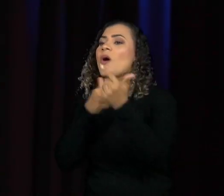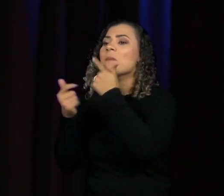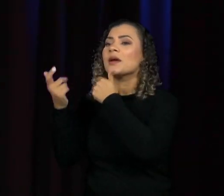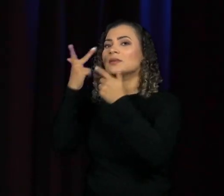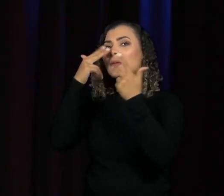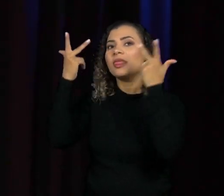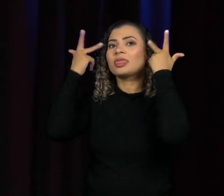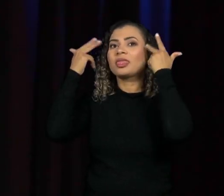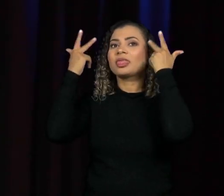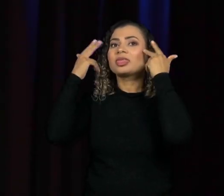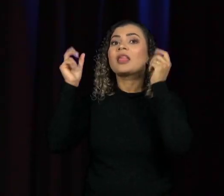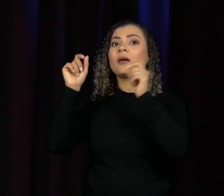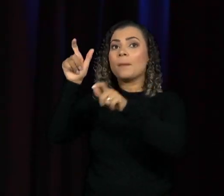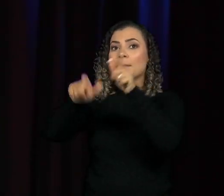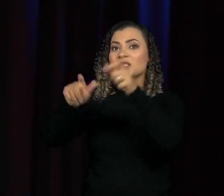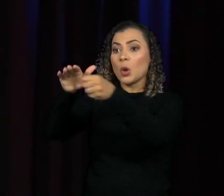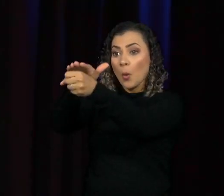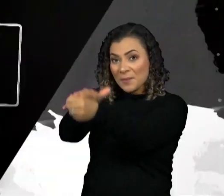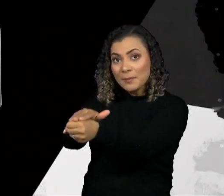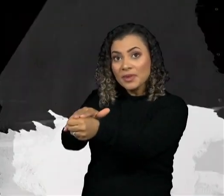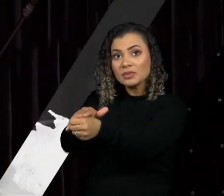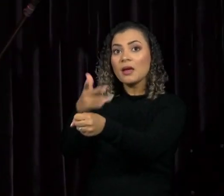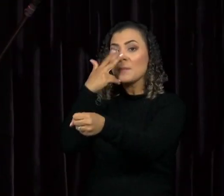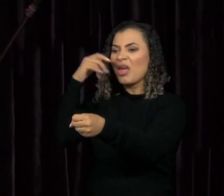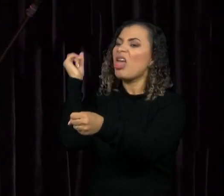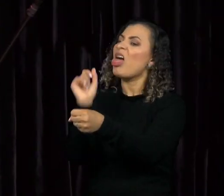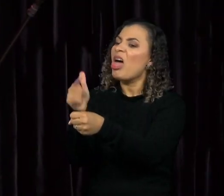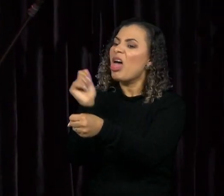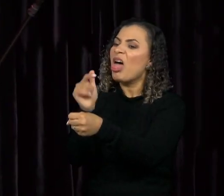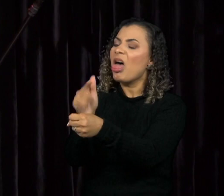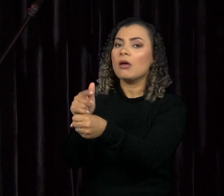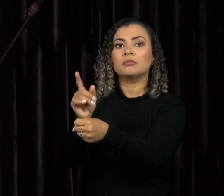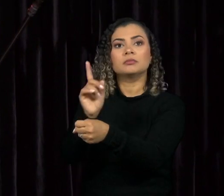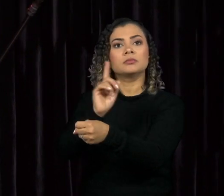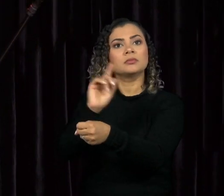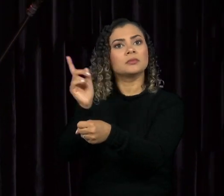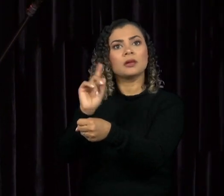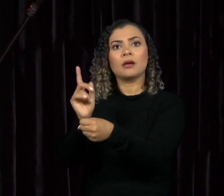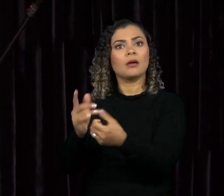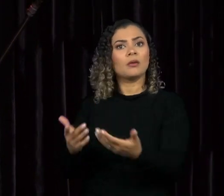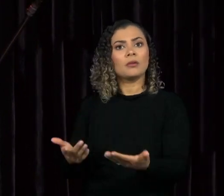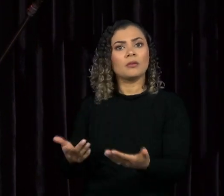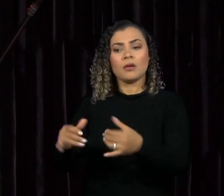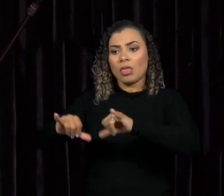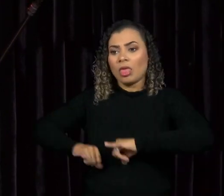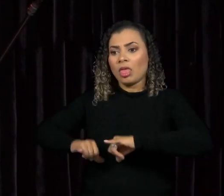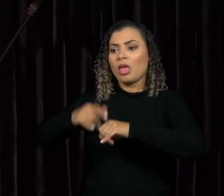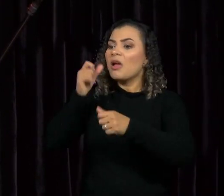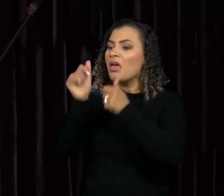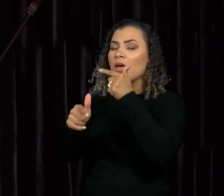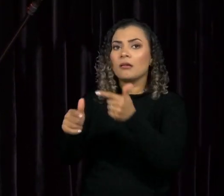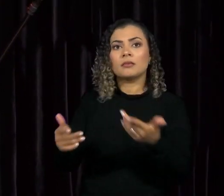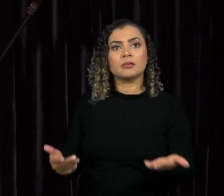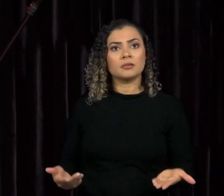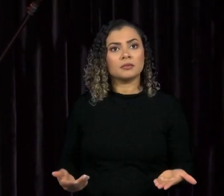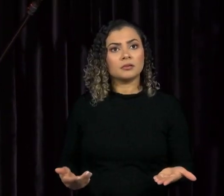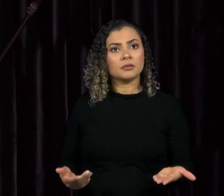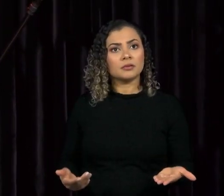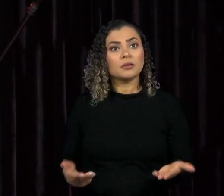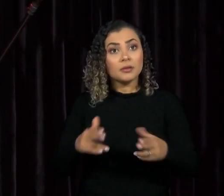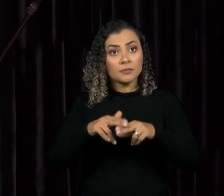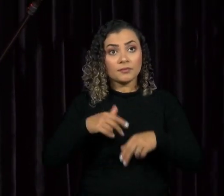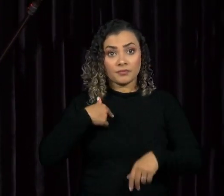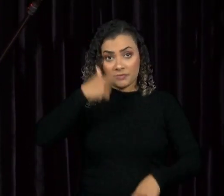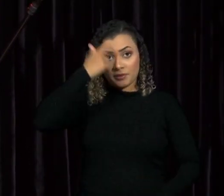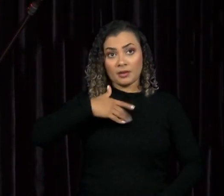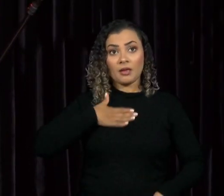muito tempo, que é bater em quem é oprimido, tá ligado? Tomei a frente do pastor, apontei o dedo pra ele e falei, você só vai matar minha mãe passando por cima do meu cadáver. Eu sabia nem o que era um